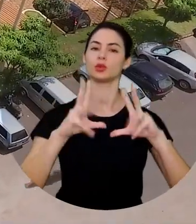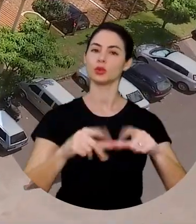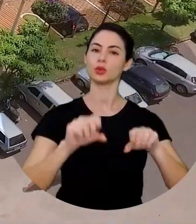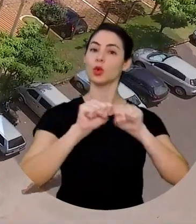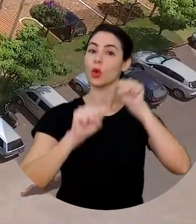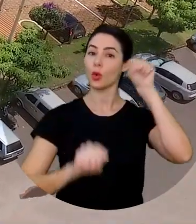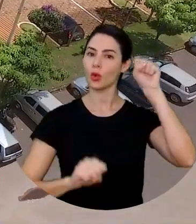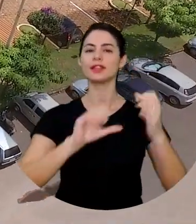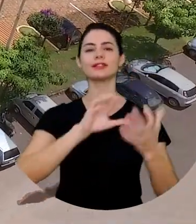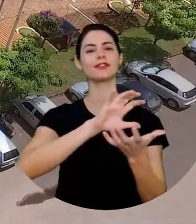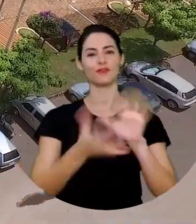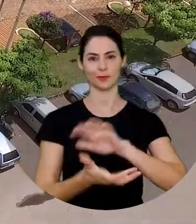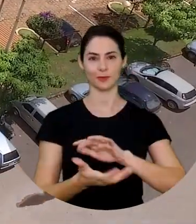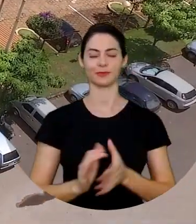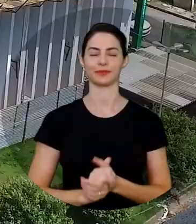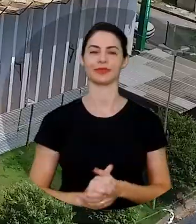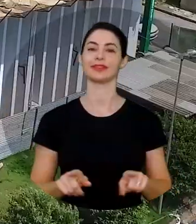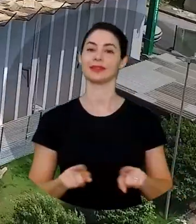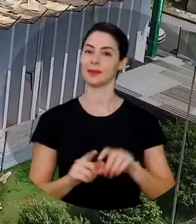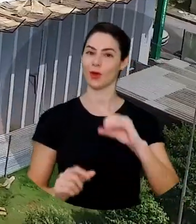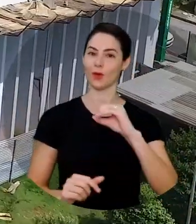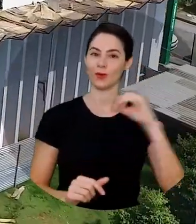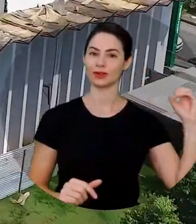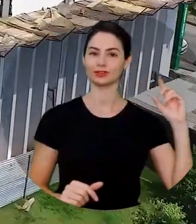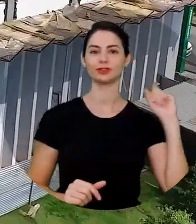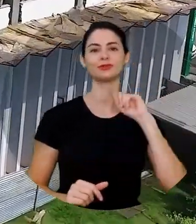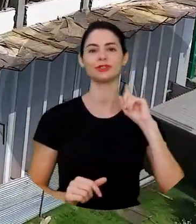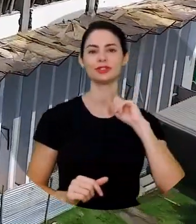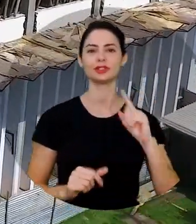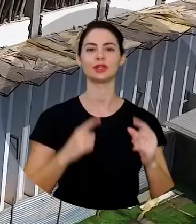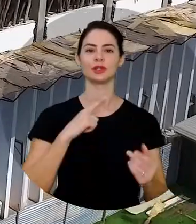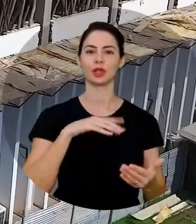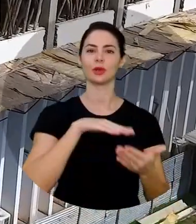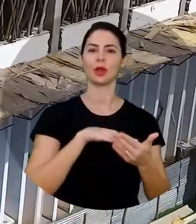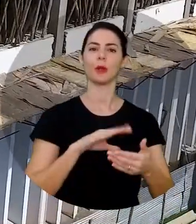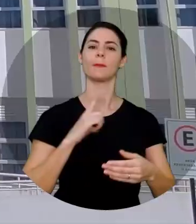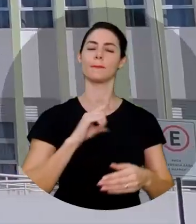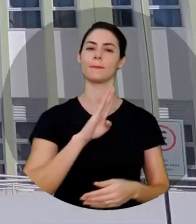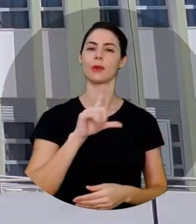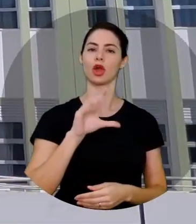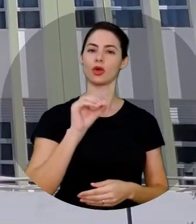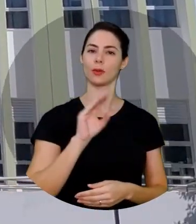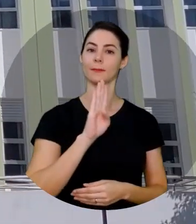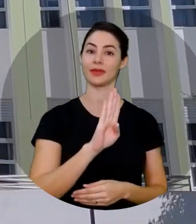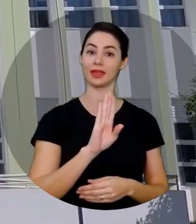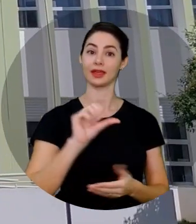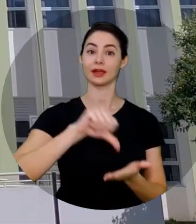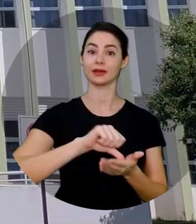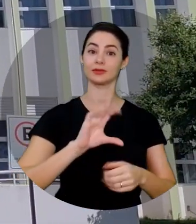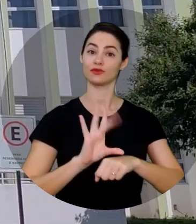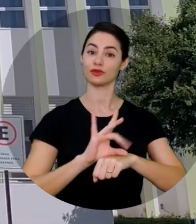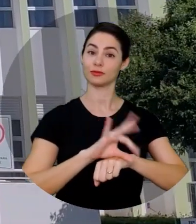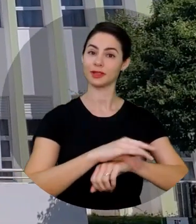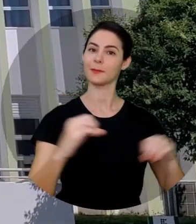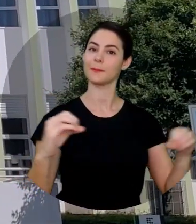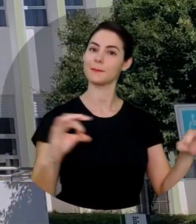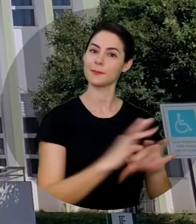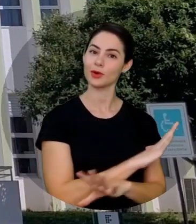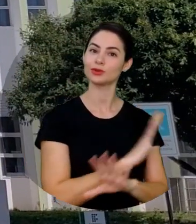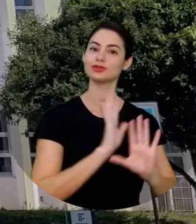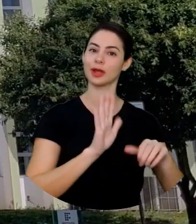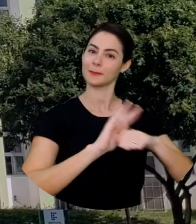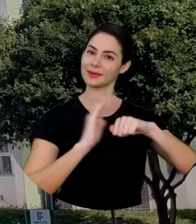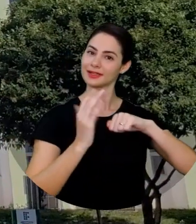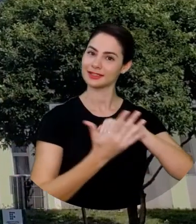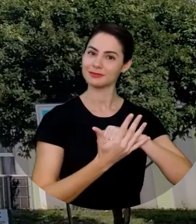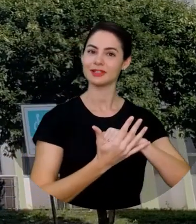os blocos de Congonhas foi reformada. E mais a oeste do estado, o último pavimento do bloco B do campus Formiga ficou